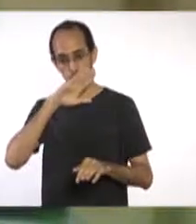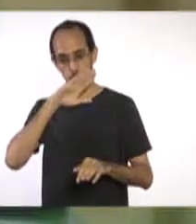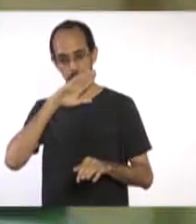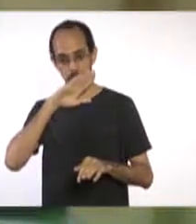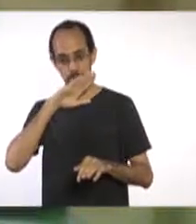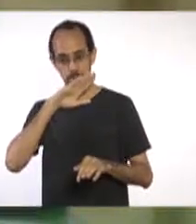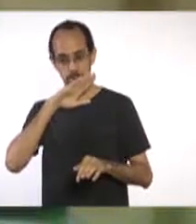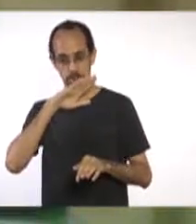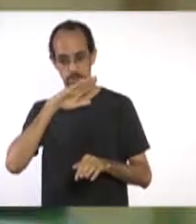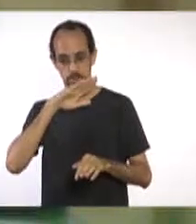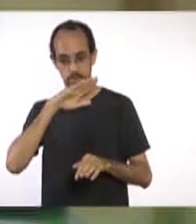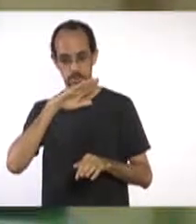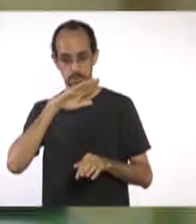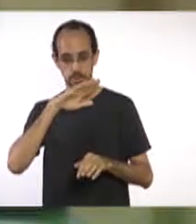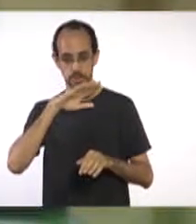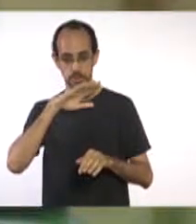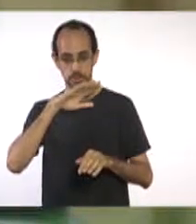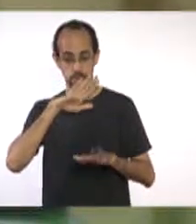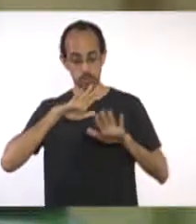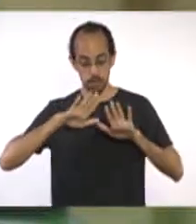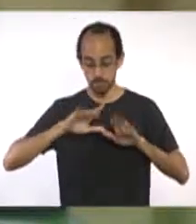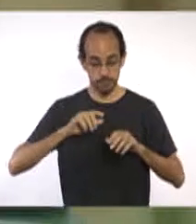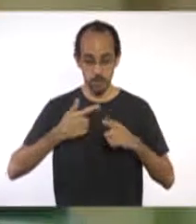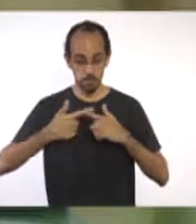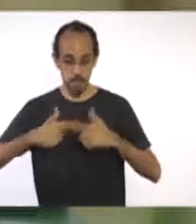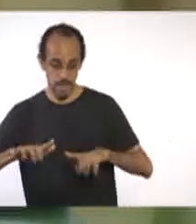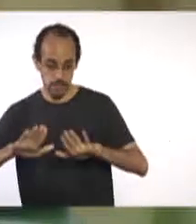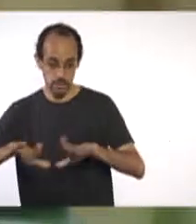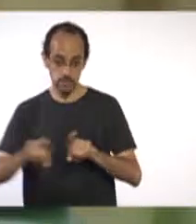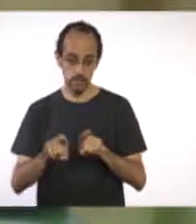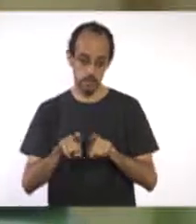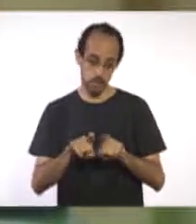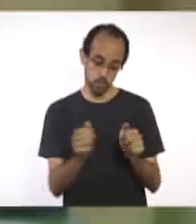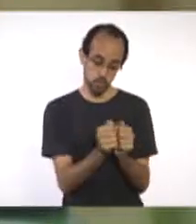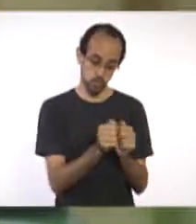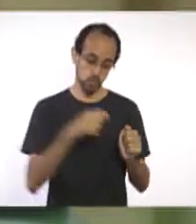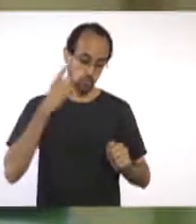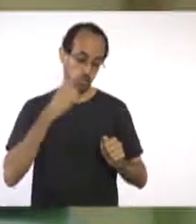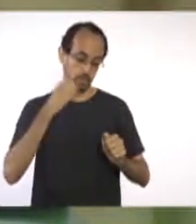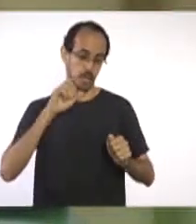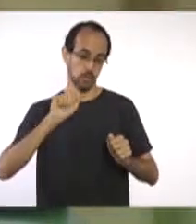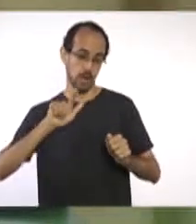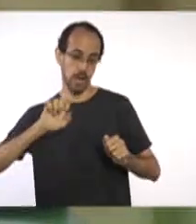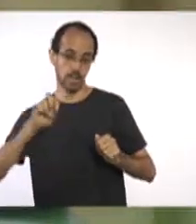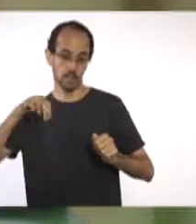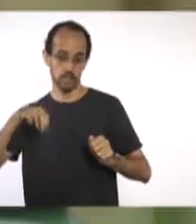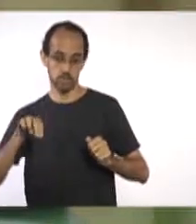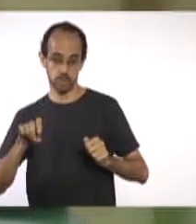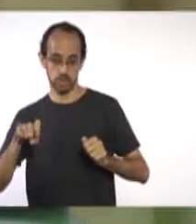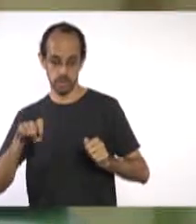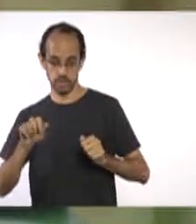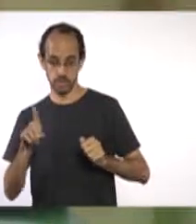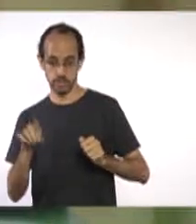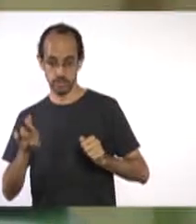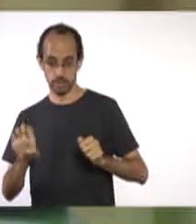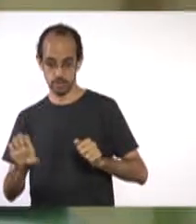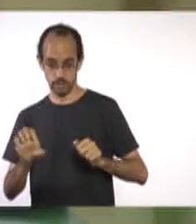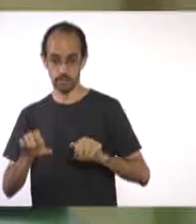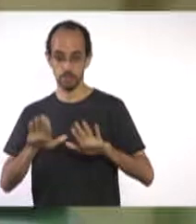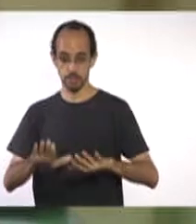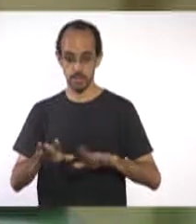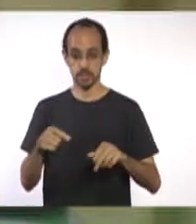concomitantemente ao deputado Alexandre, que, em segundo momento, eu quero deliberar na